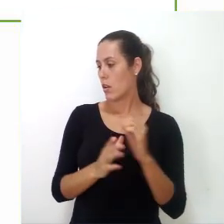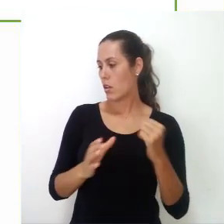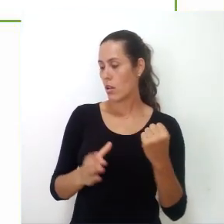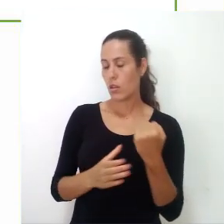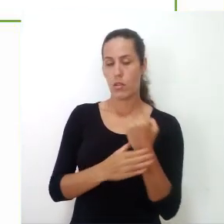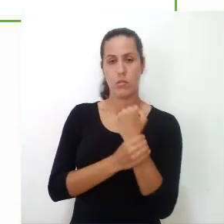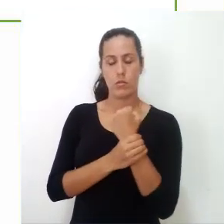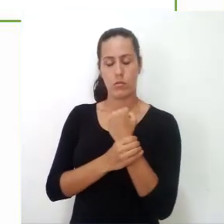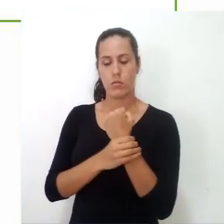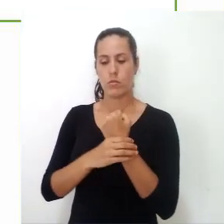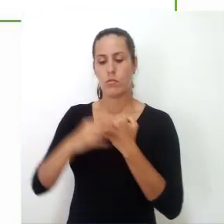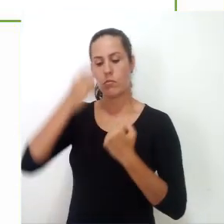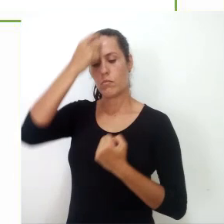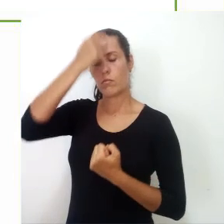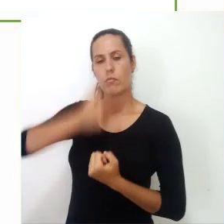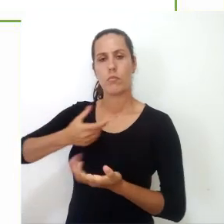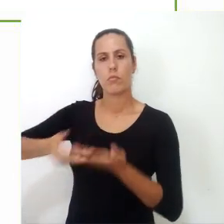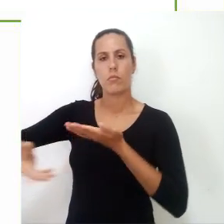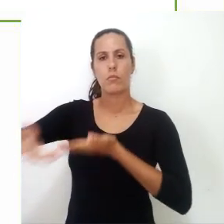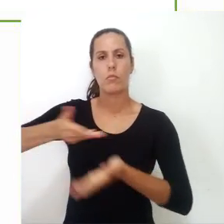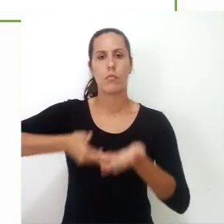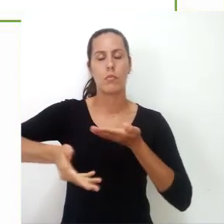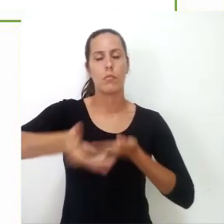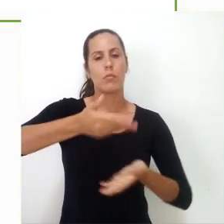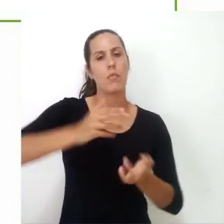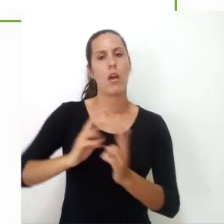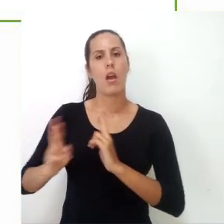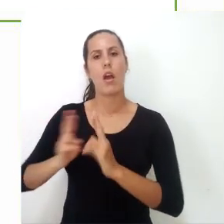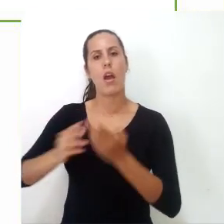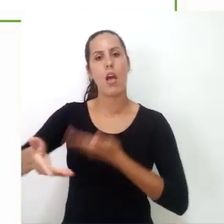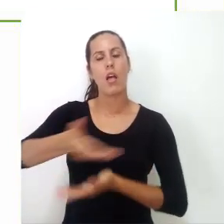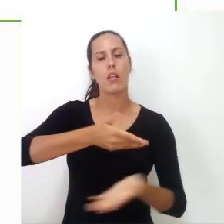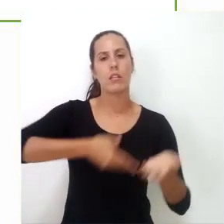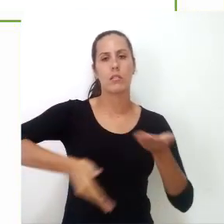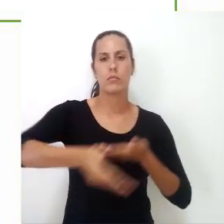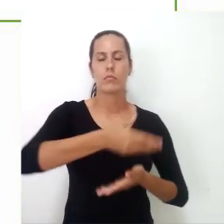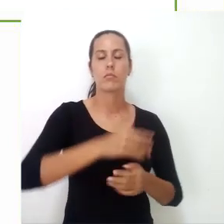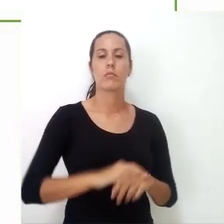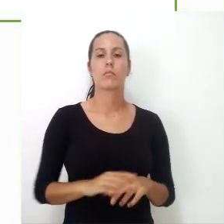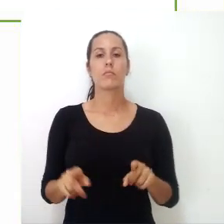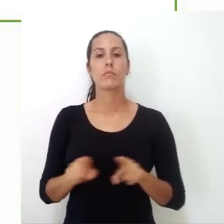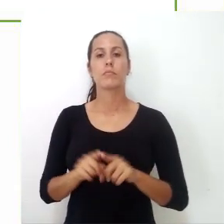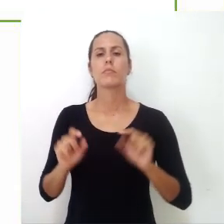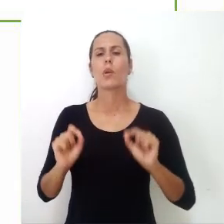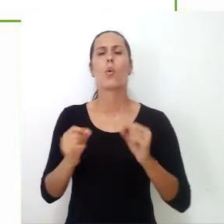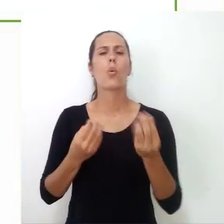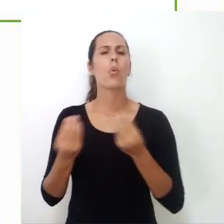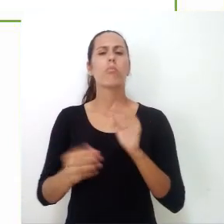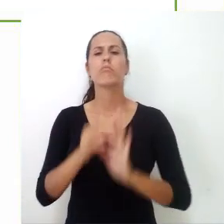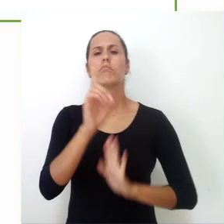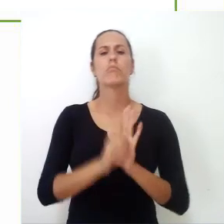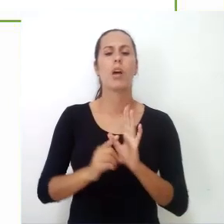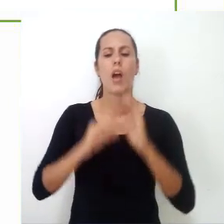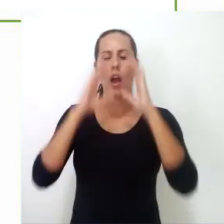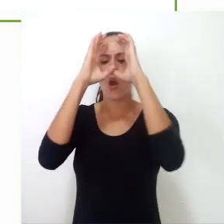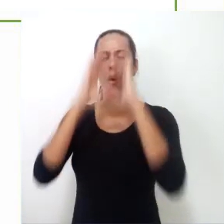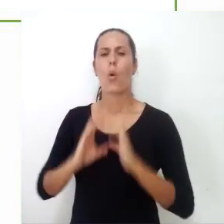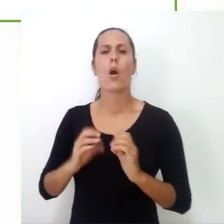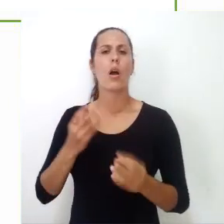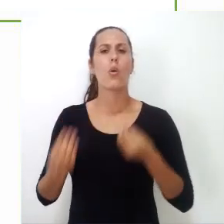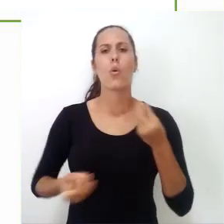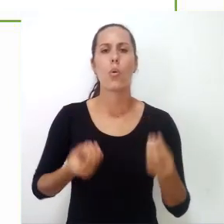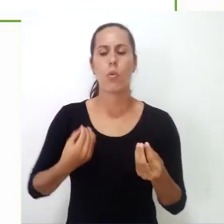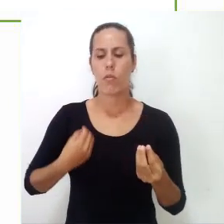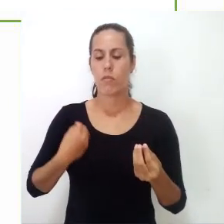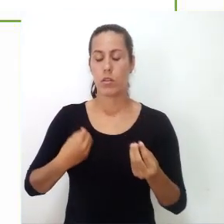às relações humanas, pois estabelecem, olha aí, direitos e deveres, como devemos nos